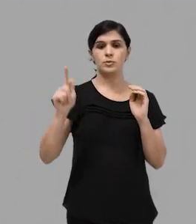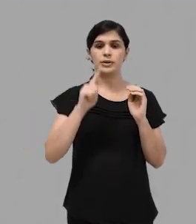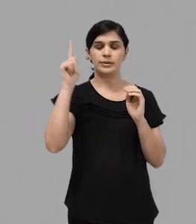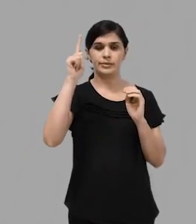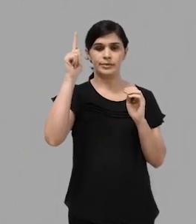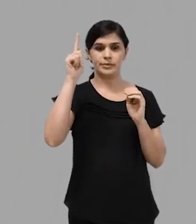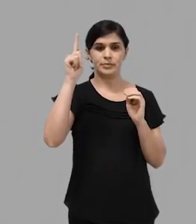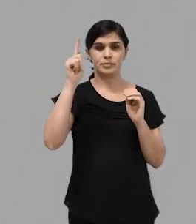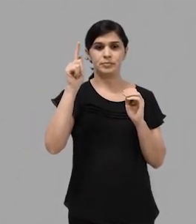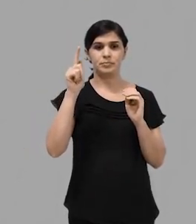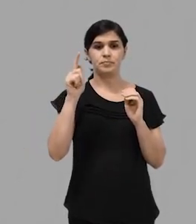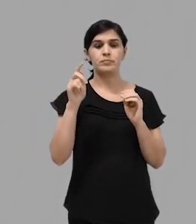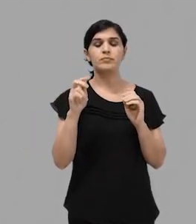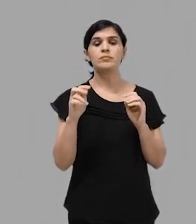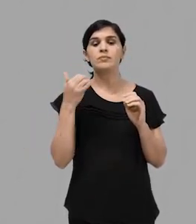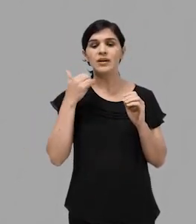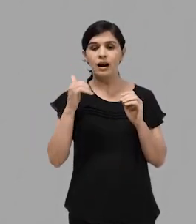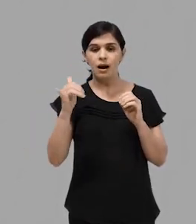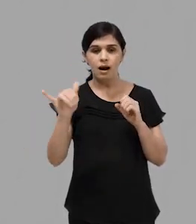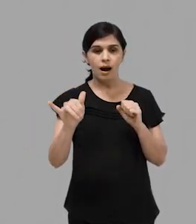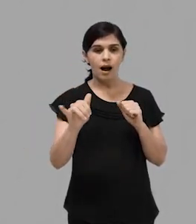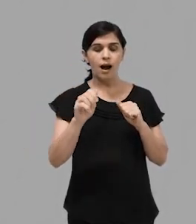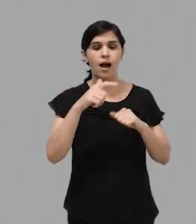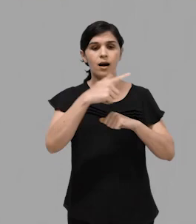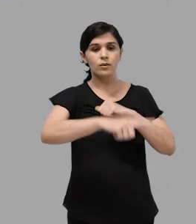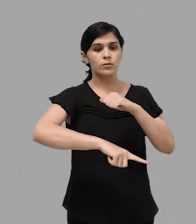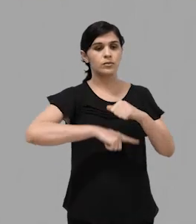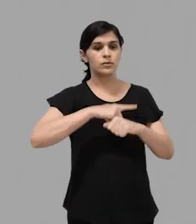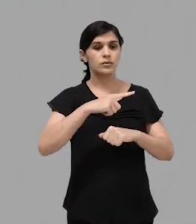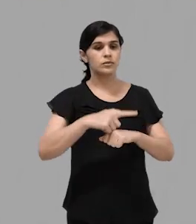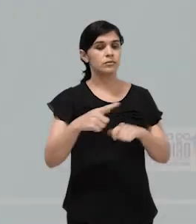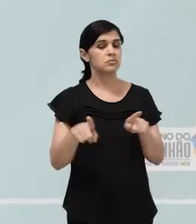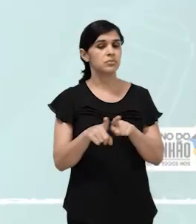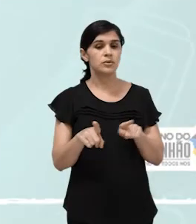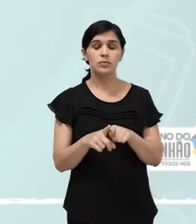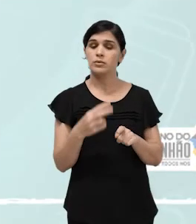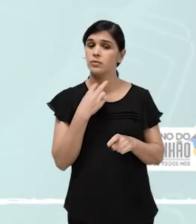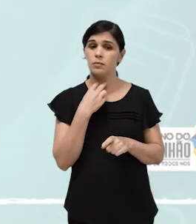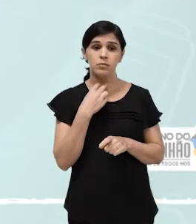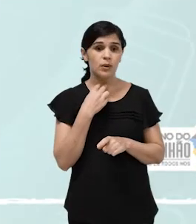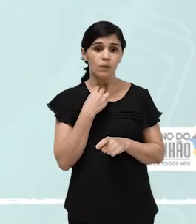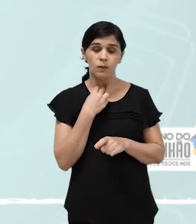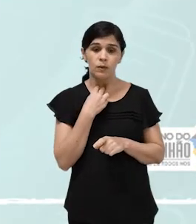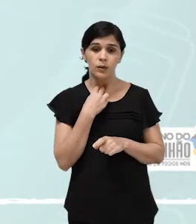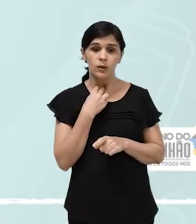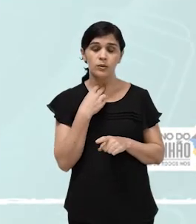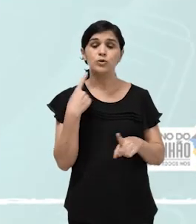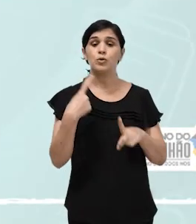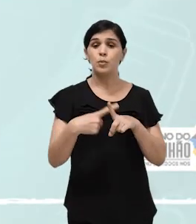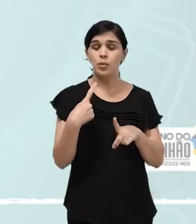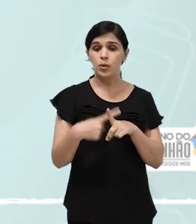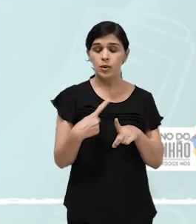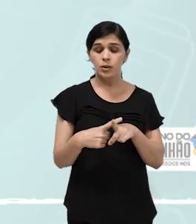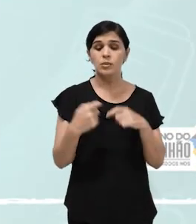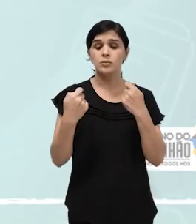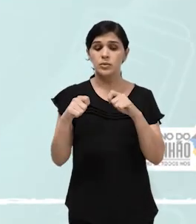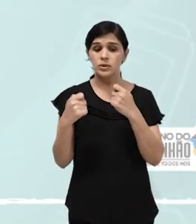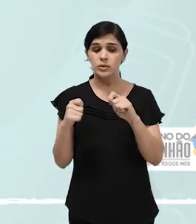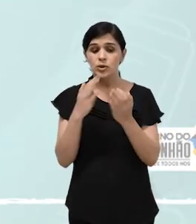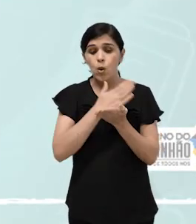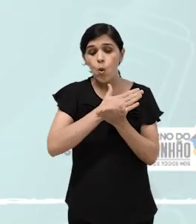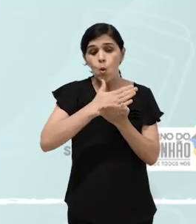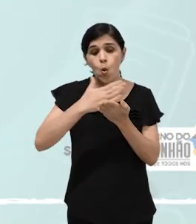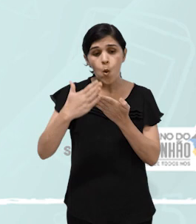raio atômico não pode ser, porque na seta 1 o crescimento deveria ser o contrário, deveria ser da direita para a